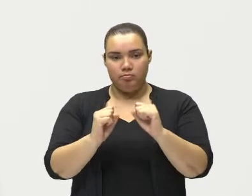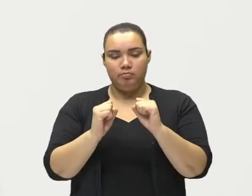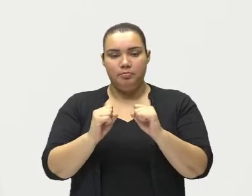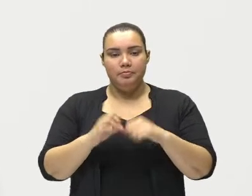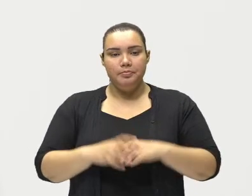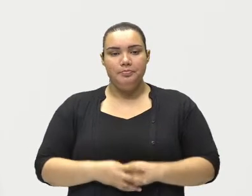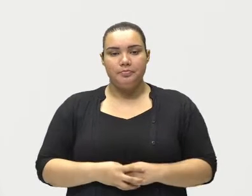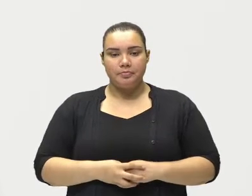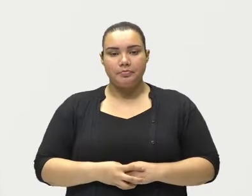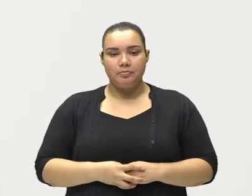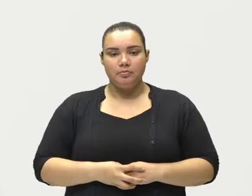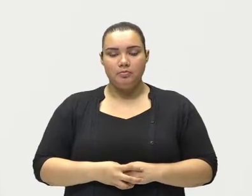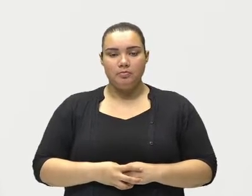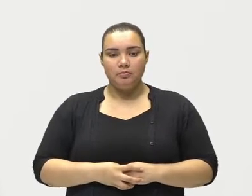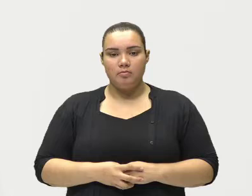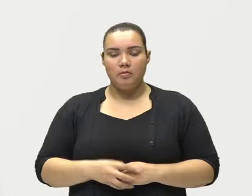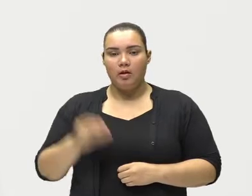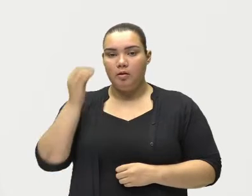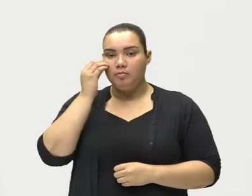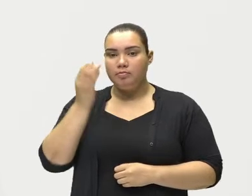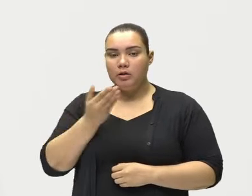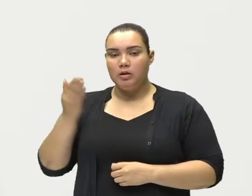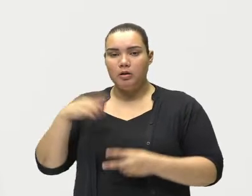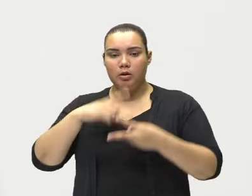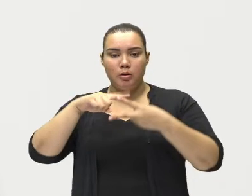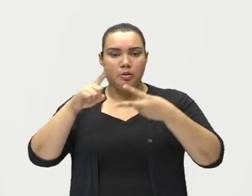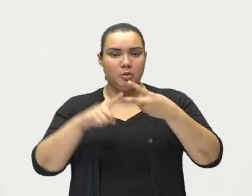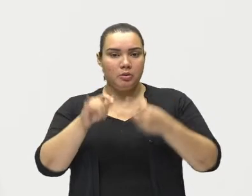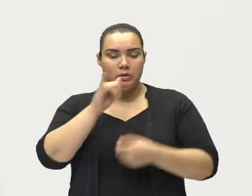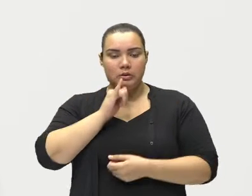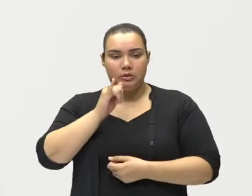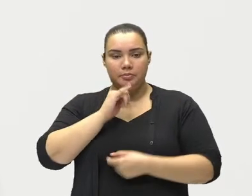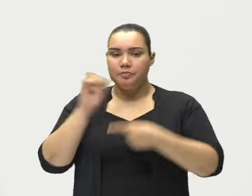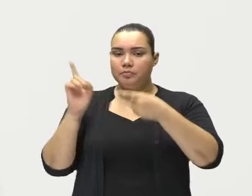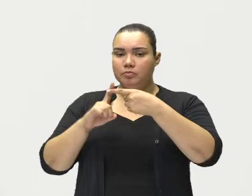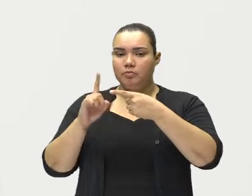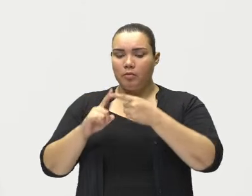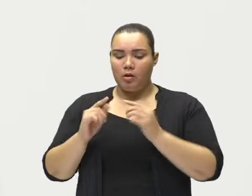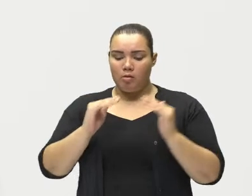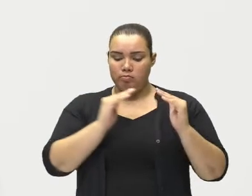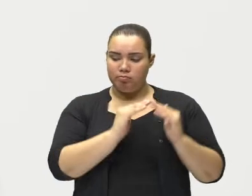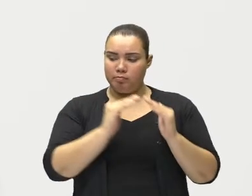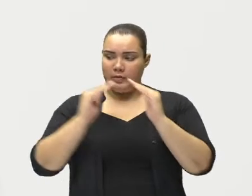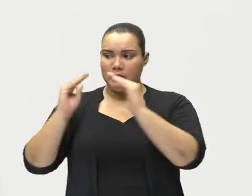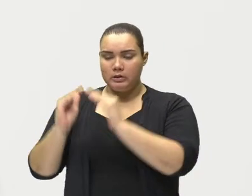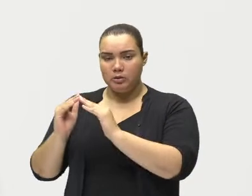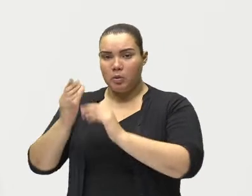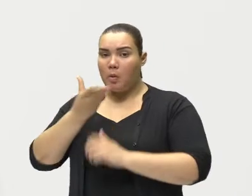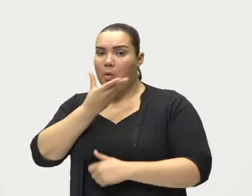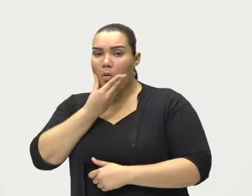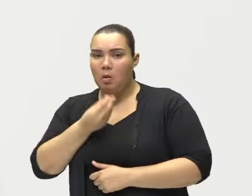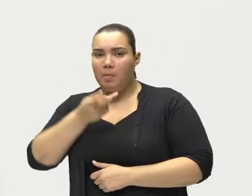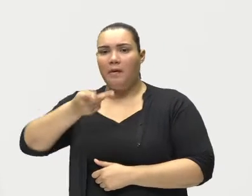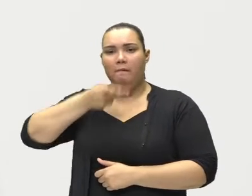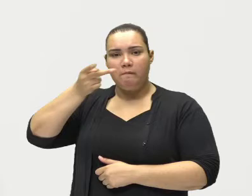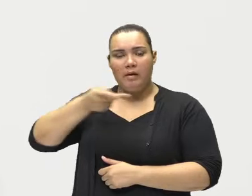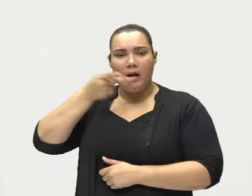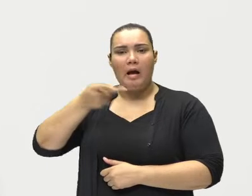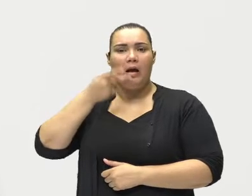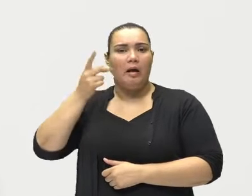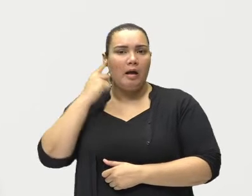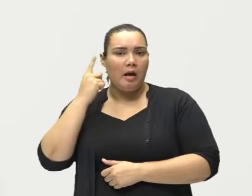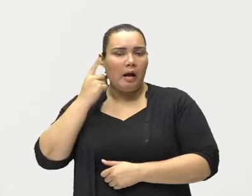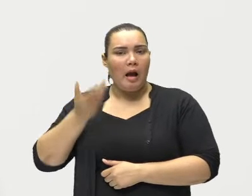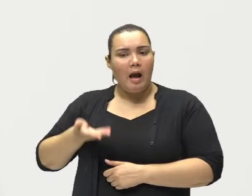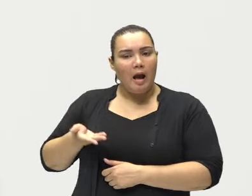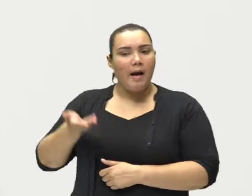bem. Então, olha só aqui o exemplo que eu trouxe aqui para vocês. Ó, o vizinho fala bastante alto. Notem aí